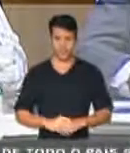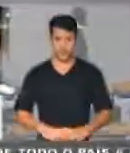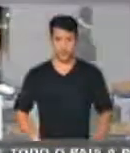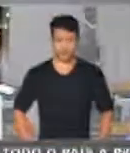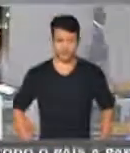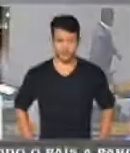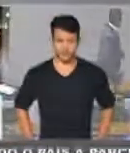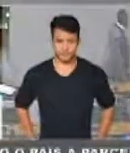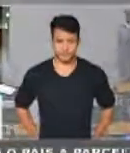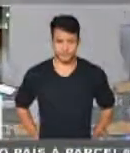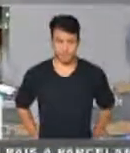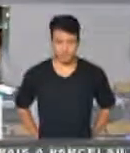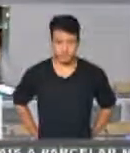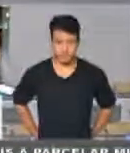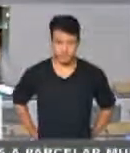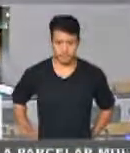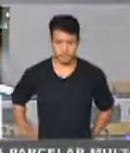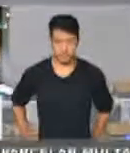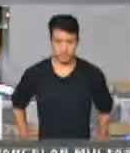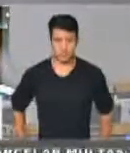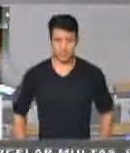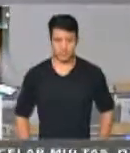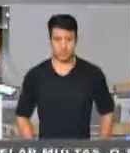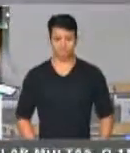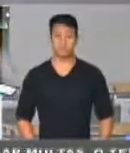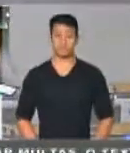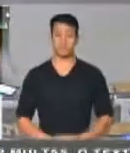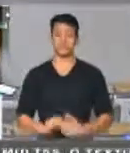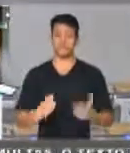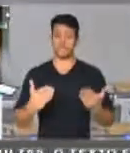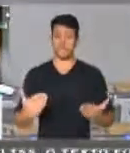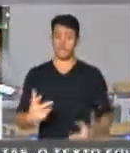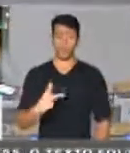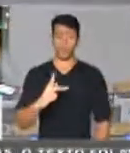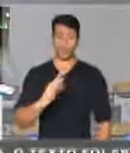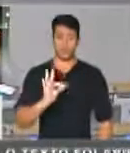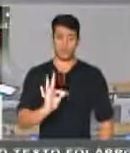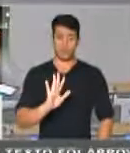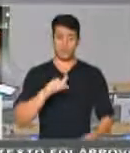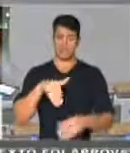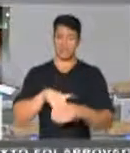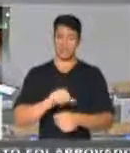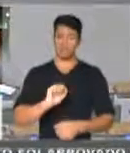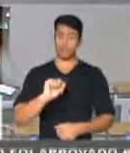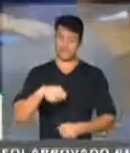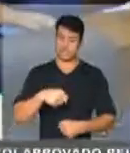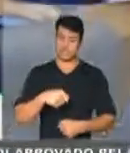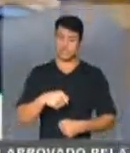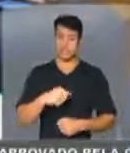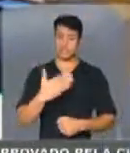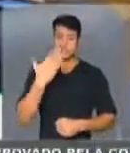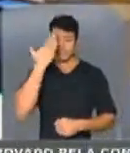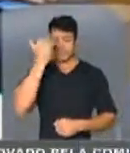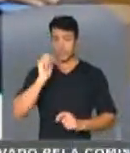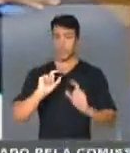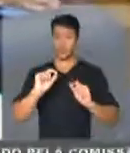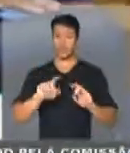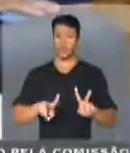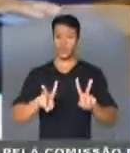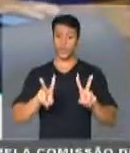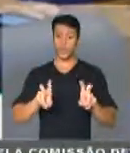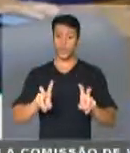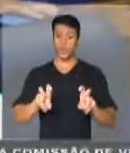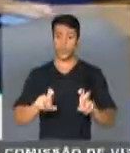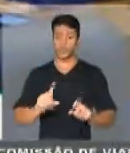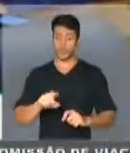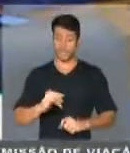Cantado. Deputado Benedito. O Partido dos Trabalhadores vota sim, entendendo que essa matéria